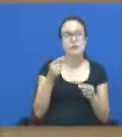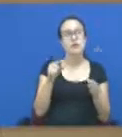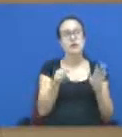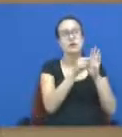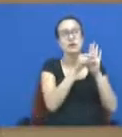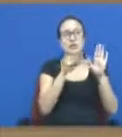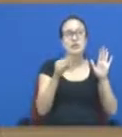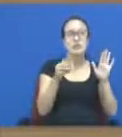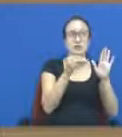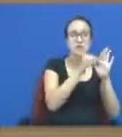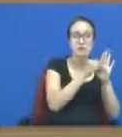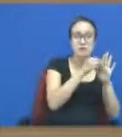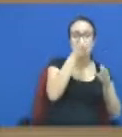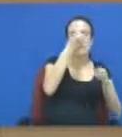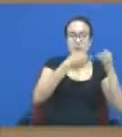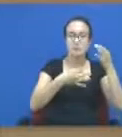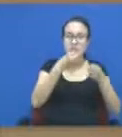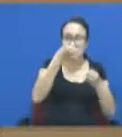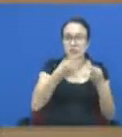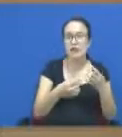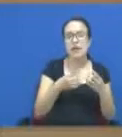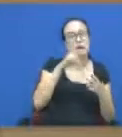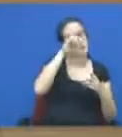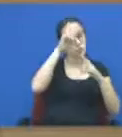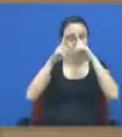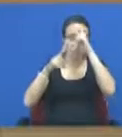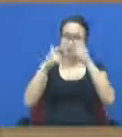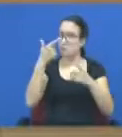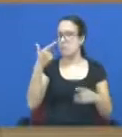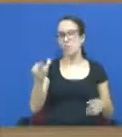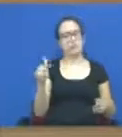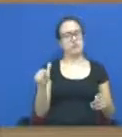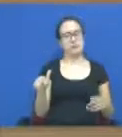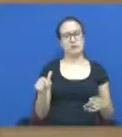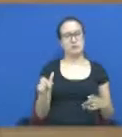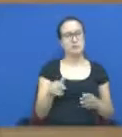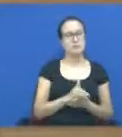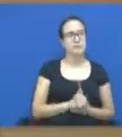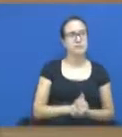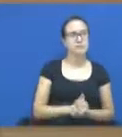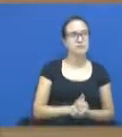não haja dúvidas a respeito do prazo de vigência da devida comissão.